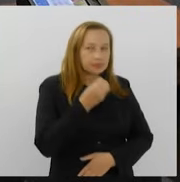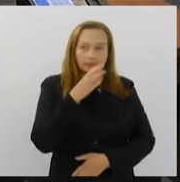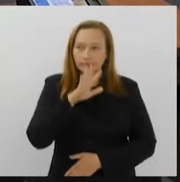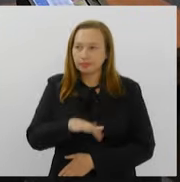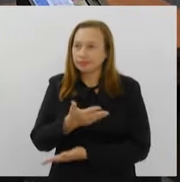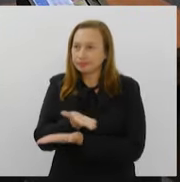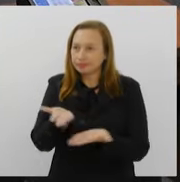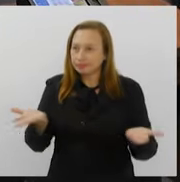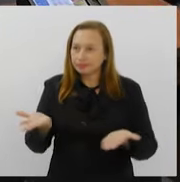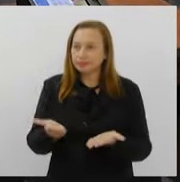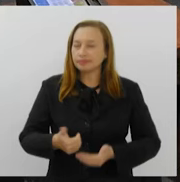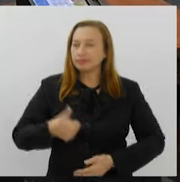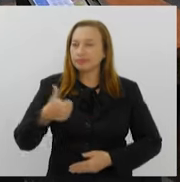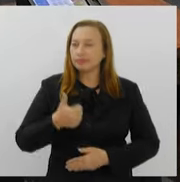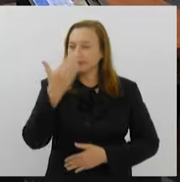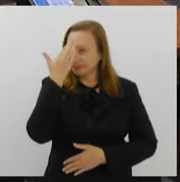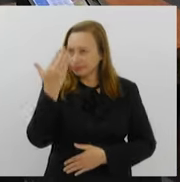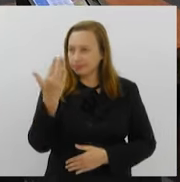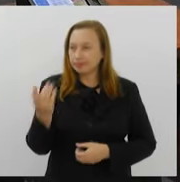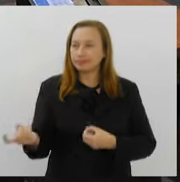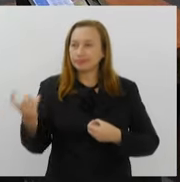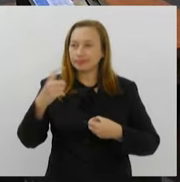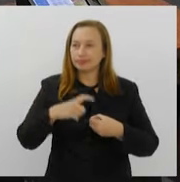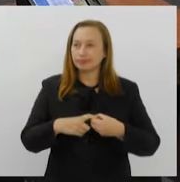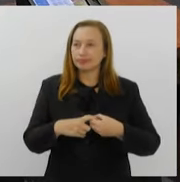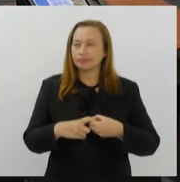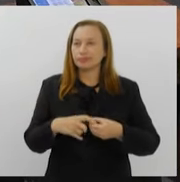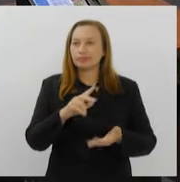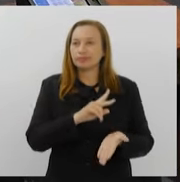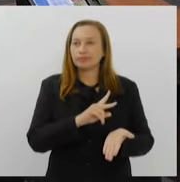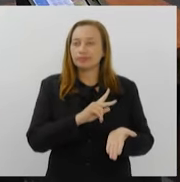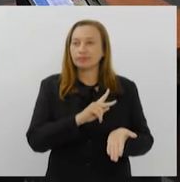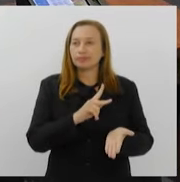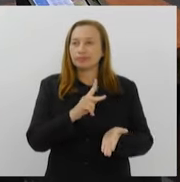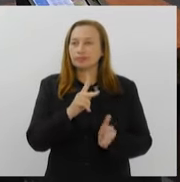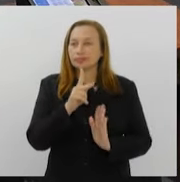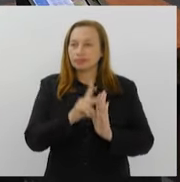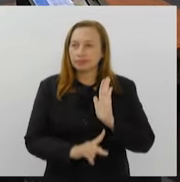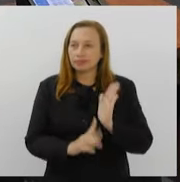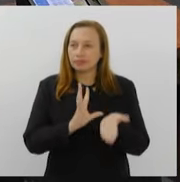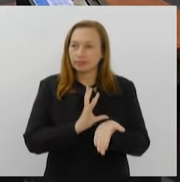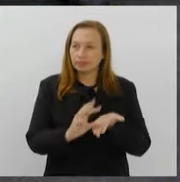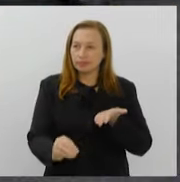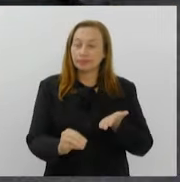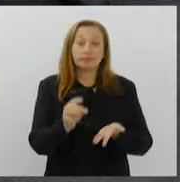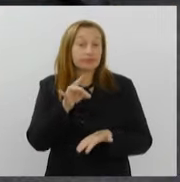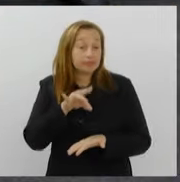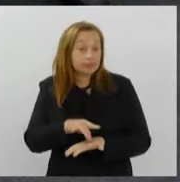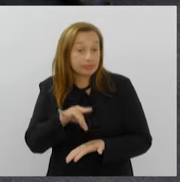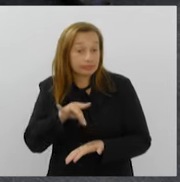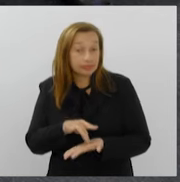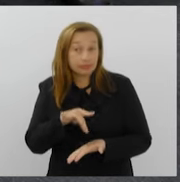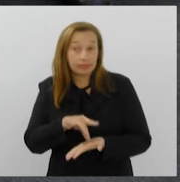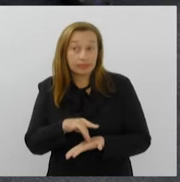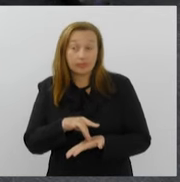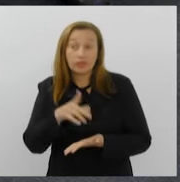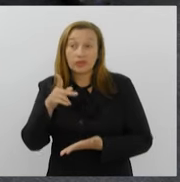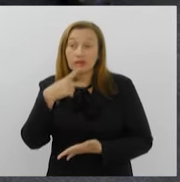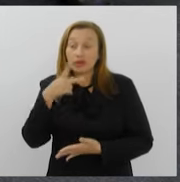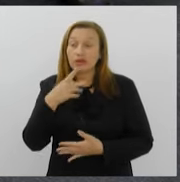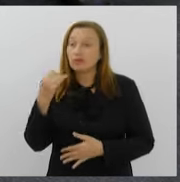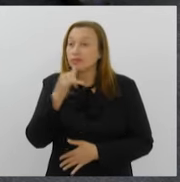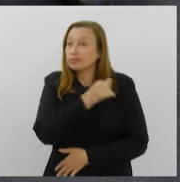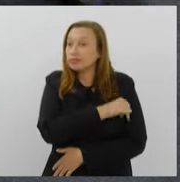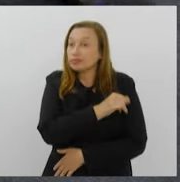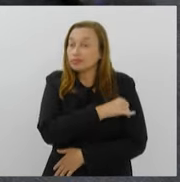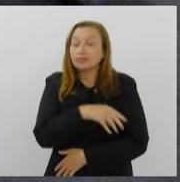Primeiro, agradecer o retorno do projeto à pauta. Na verdade, é trazer para o Rio de Janeiro uma